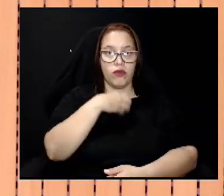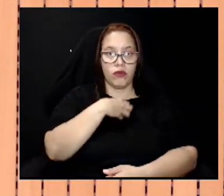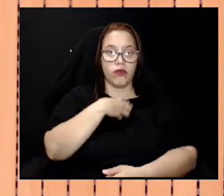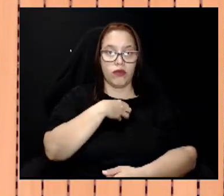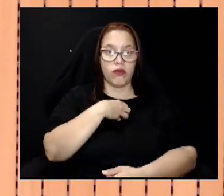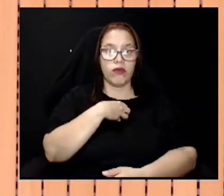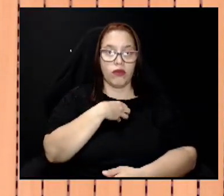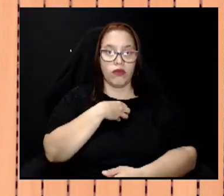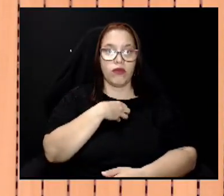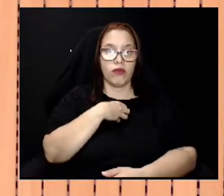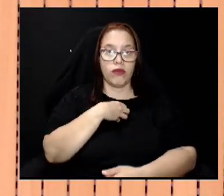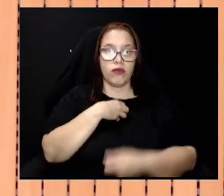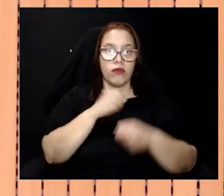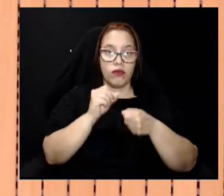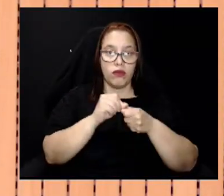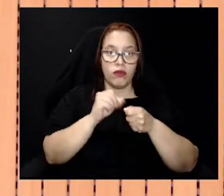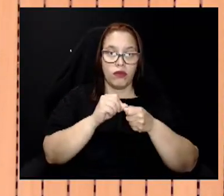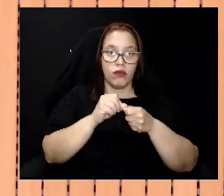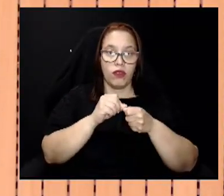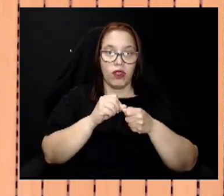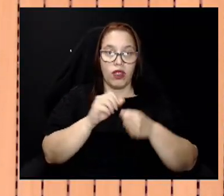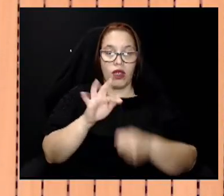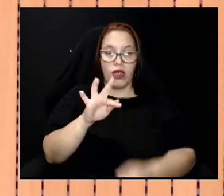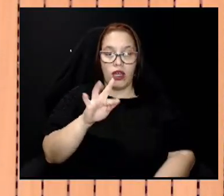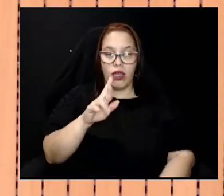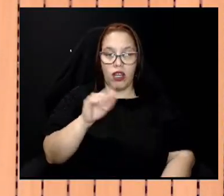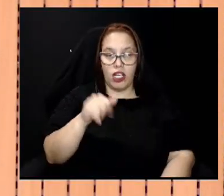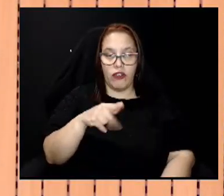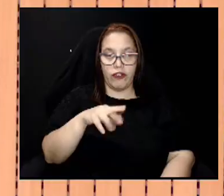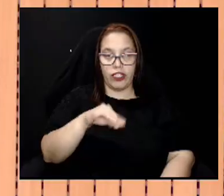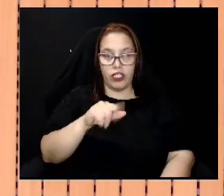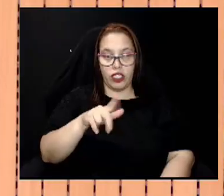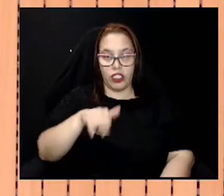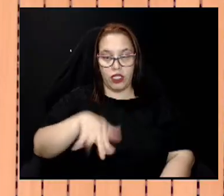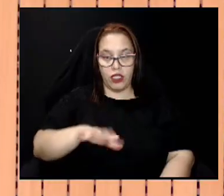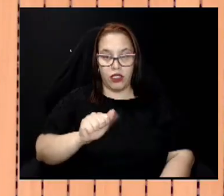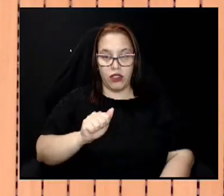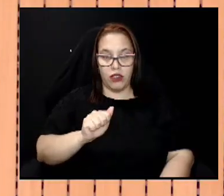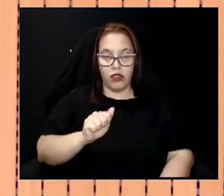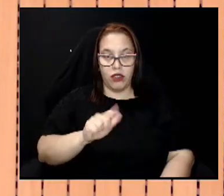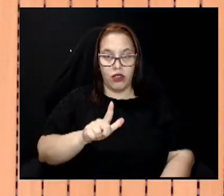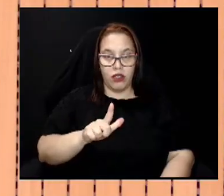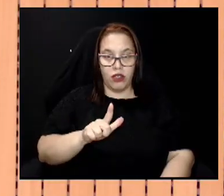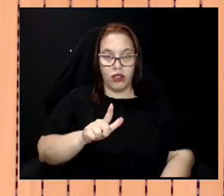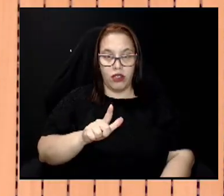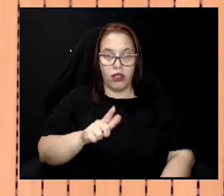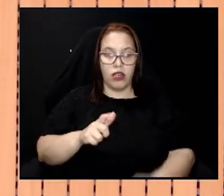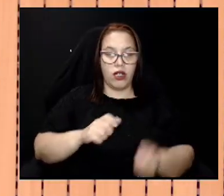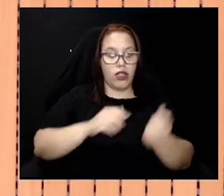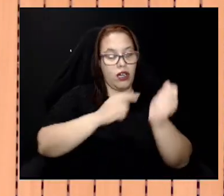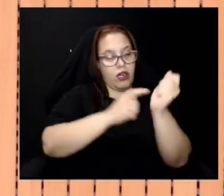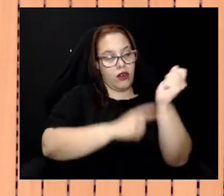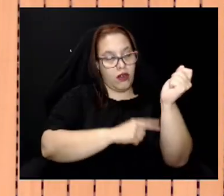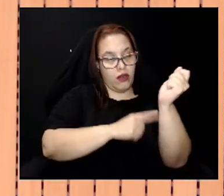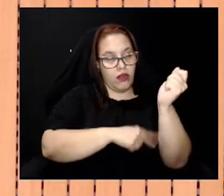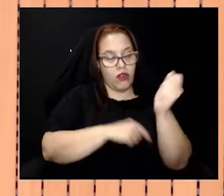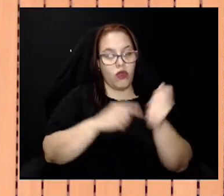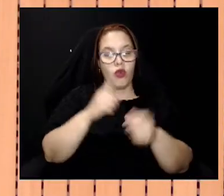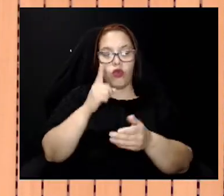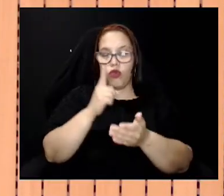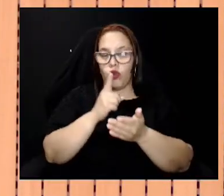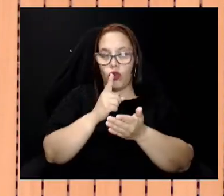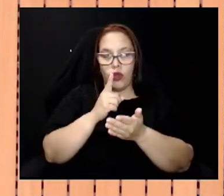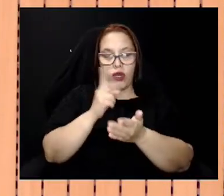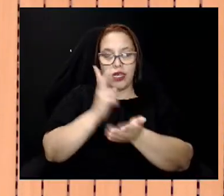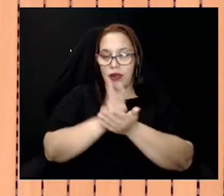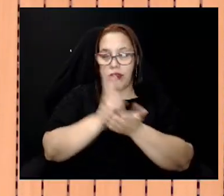fazer um exame transvaginal, ultrassom transvaginal e um marcador tumoral na corrente sanguínea. Repetia todo ano para ver se aquilo